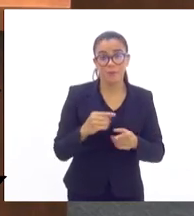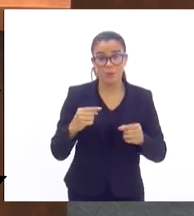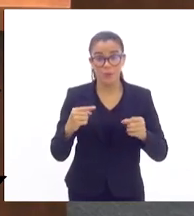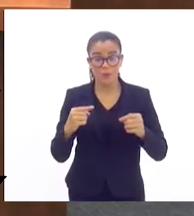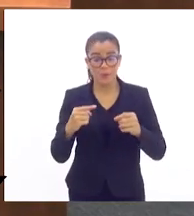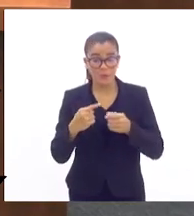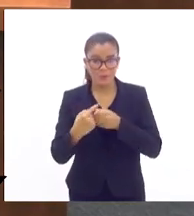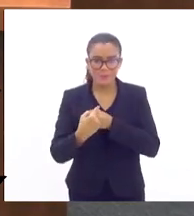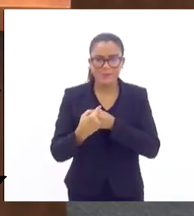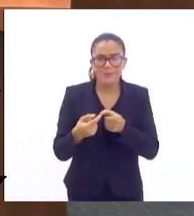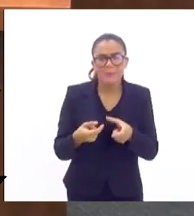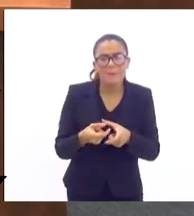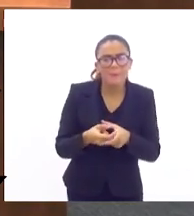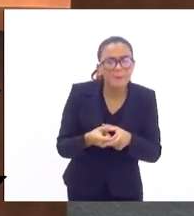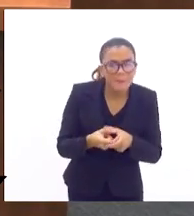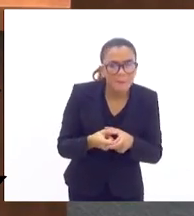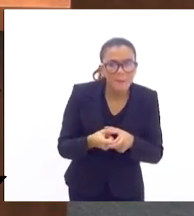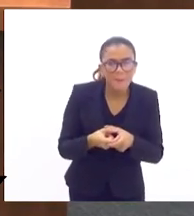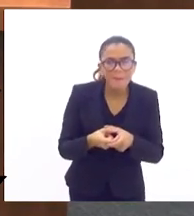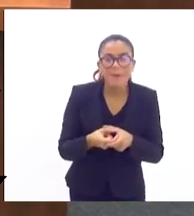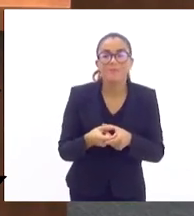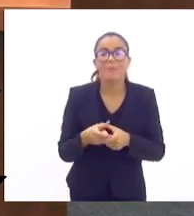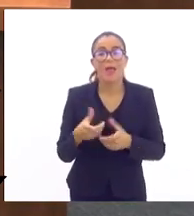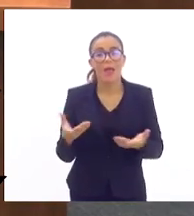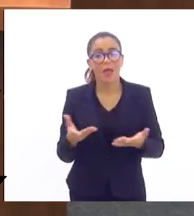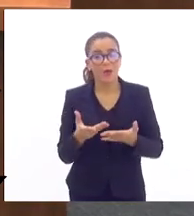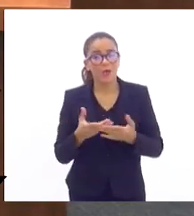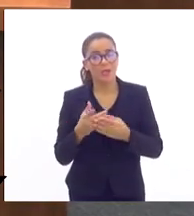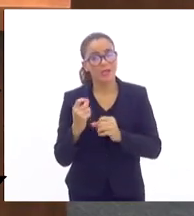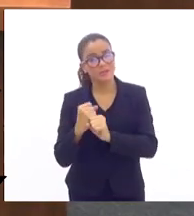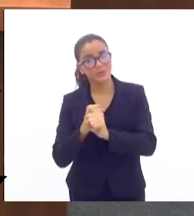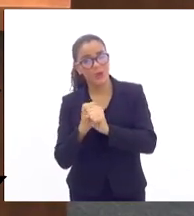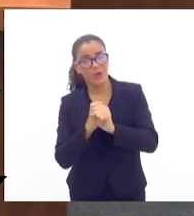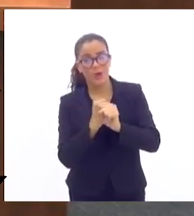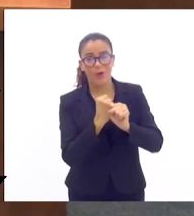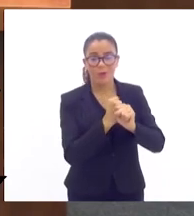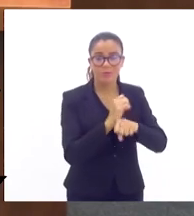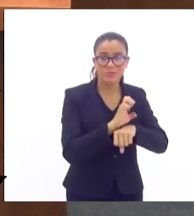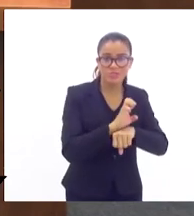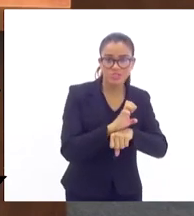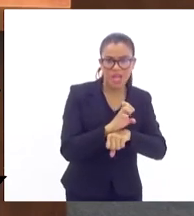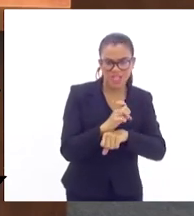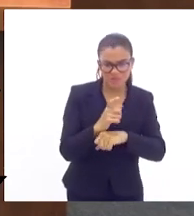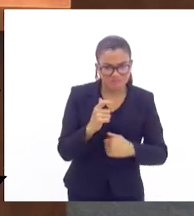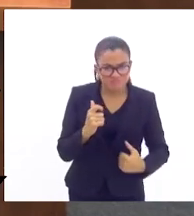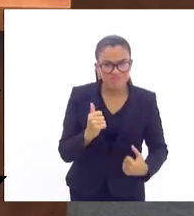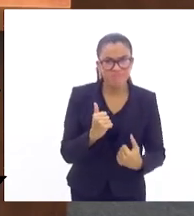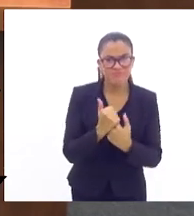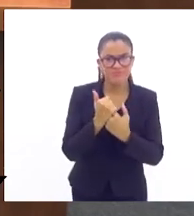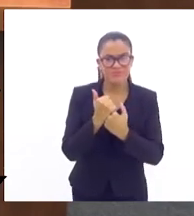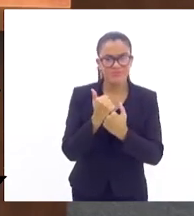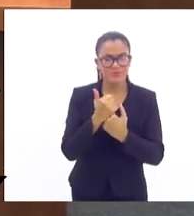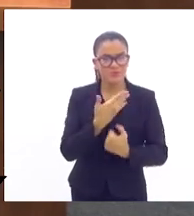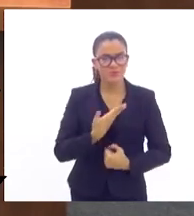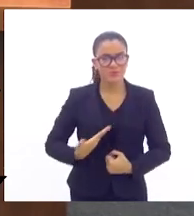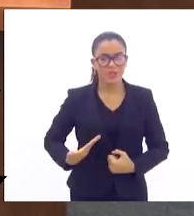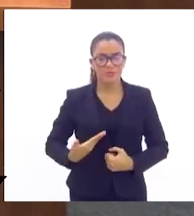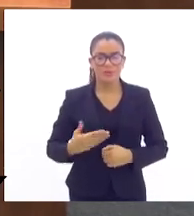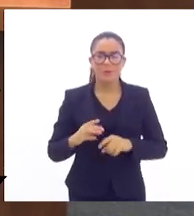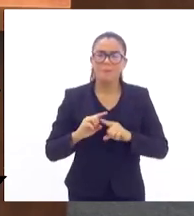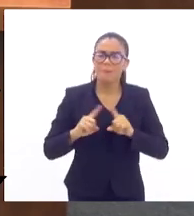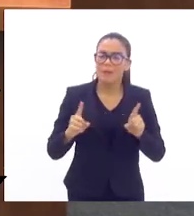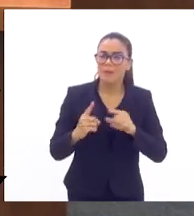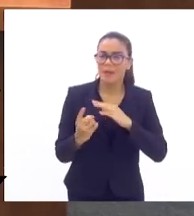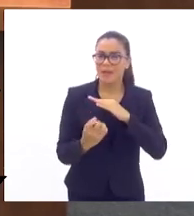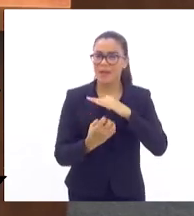município pequeno, está recebendo a pavimentação do Estado presente e somando forças. E o que, que vem acontecendo? A empresa